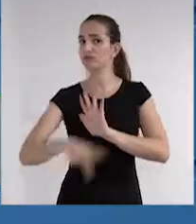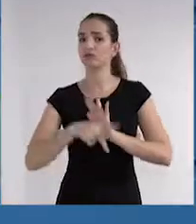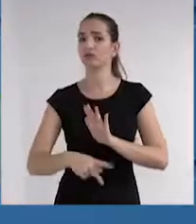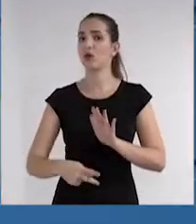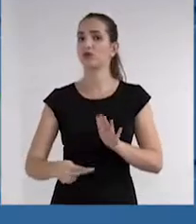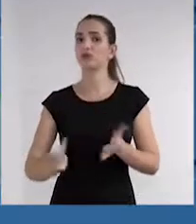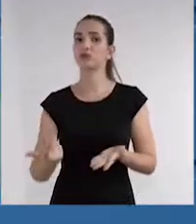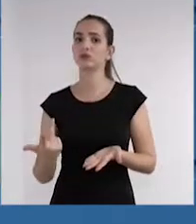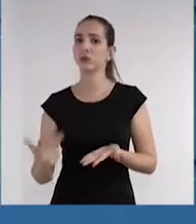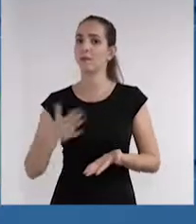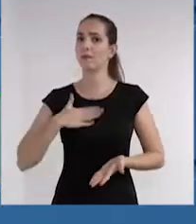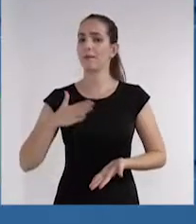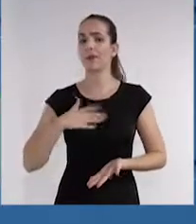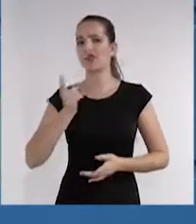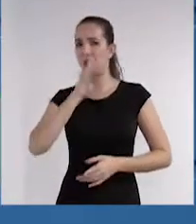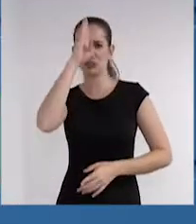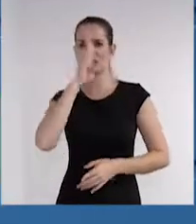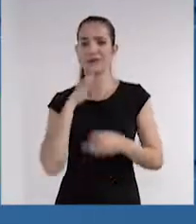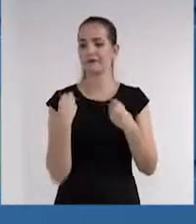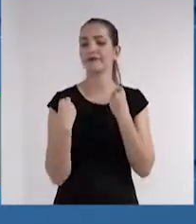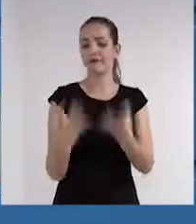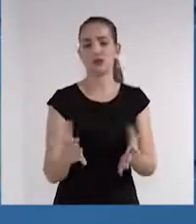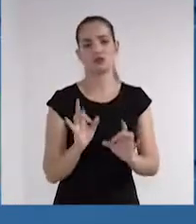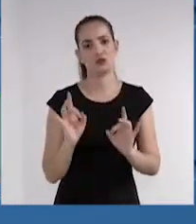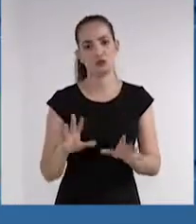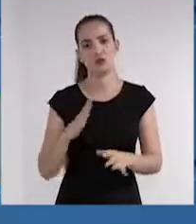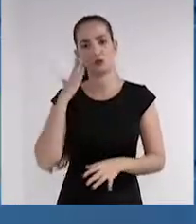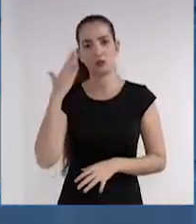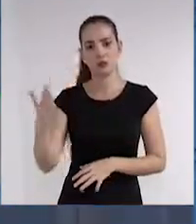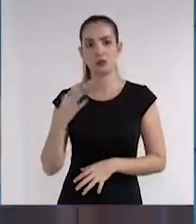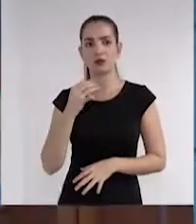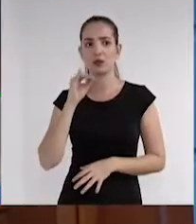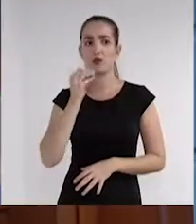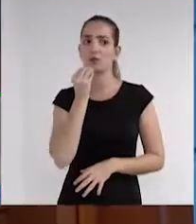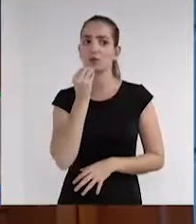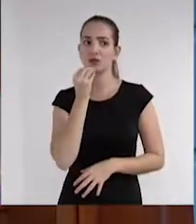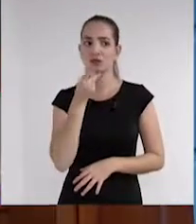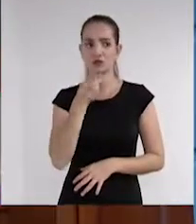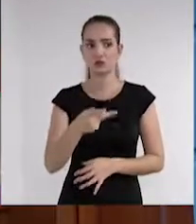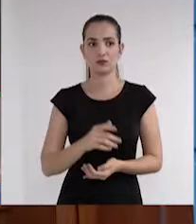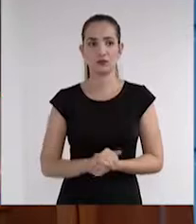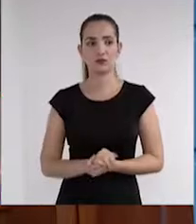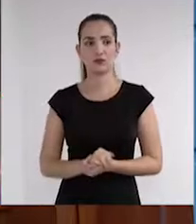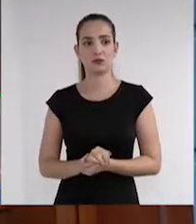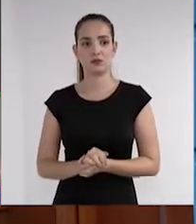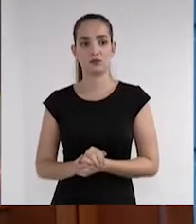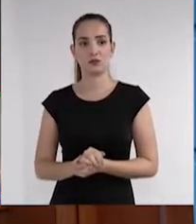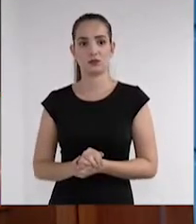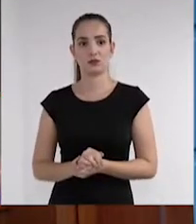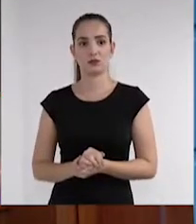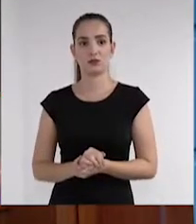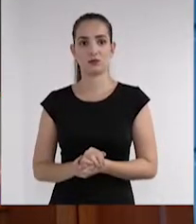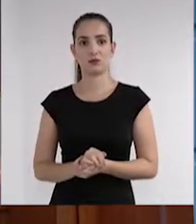não dá coisa de graça. Muito obrigado pela parte. Quantos minutos tem ainda, senhor presidente?